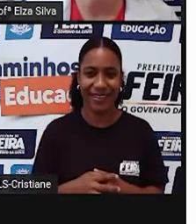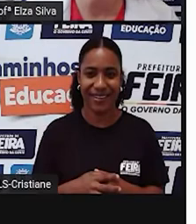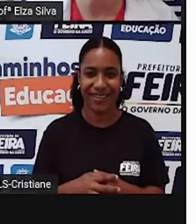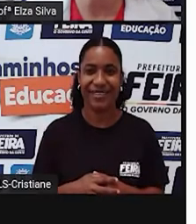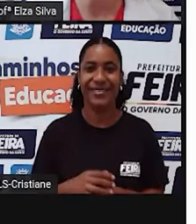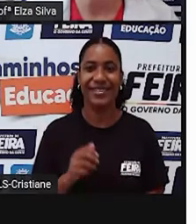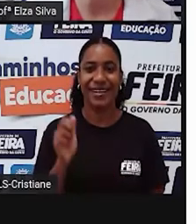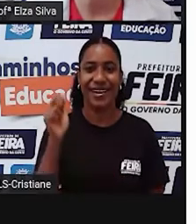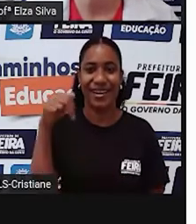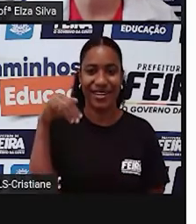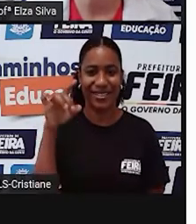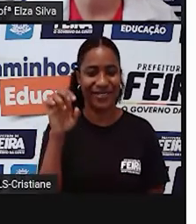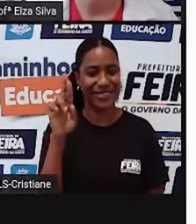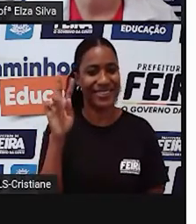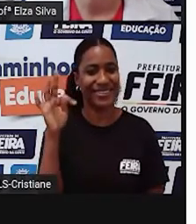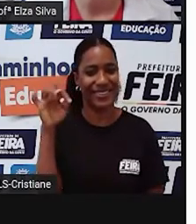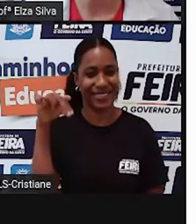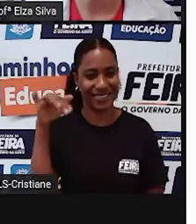Understand.